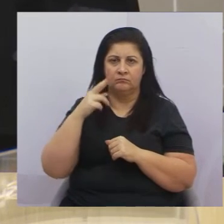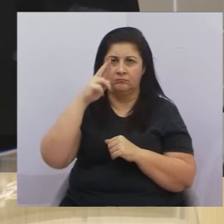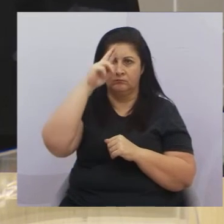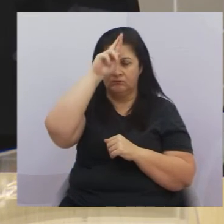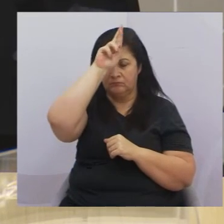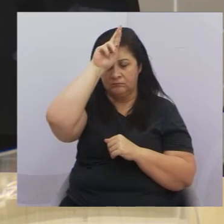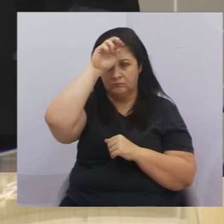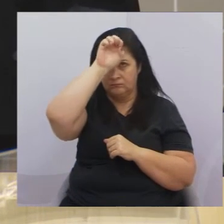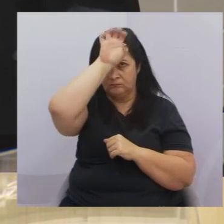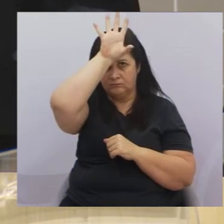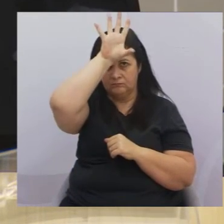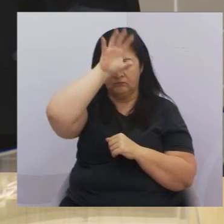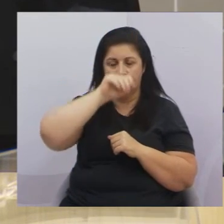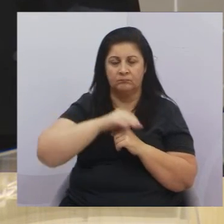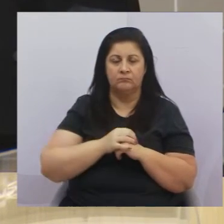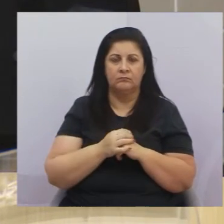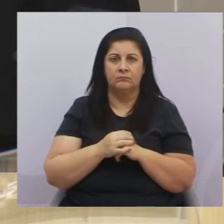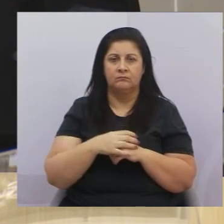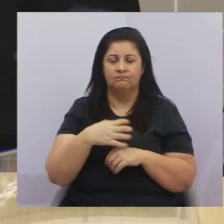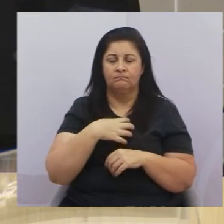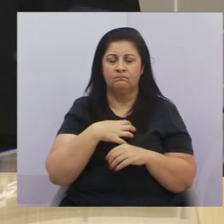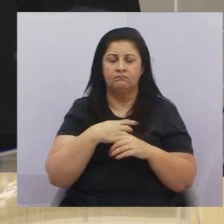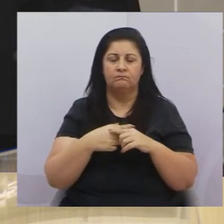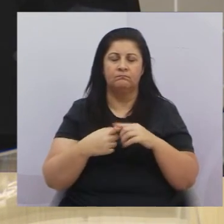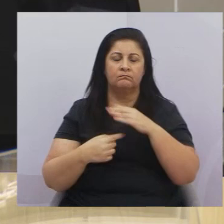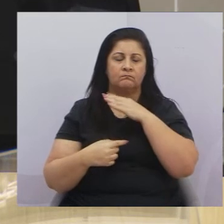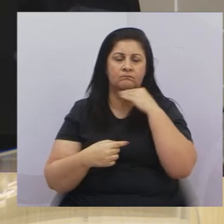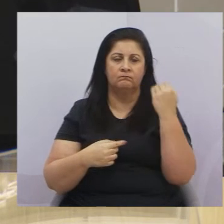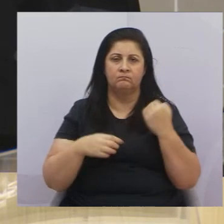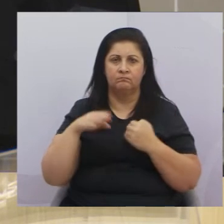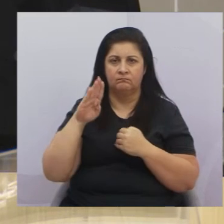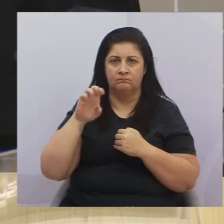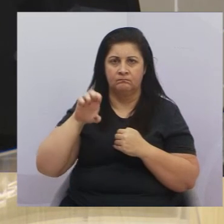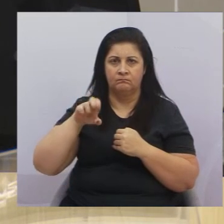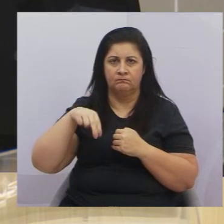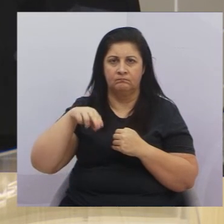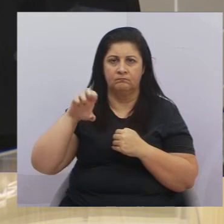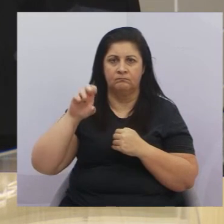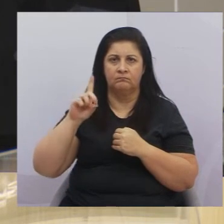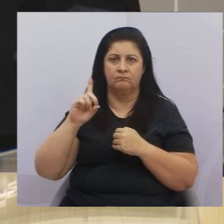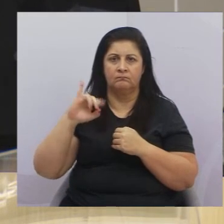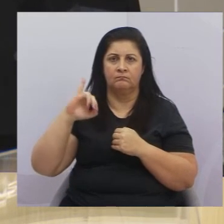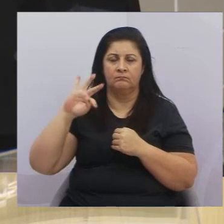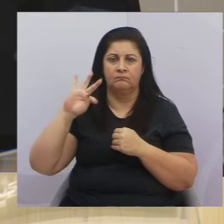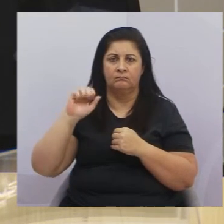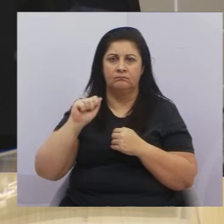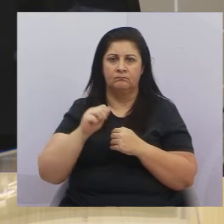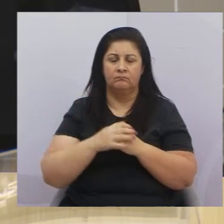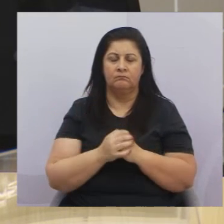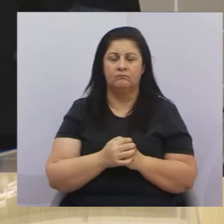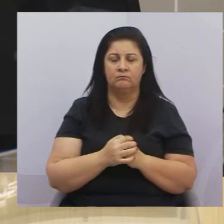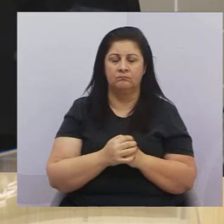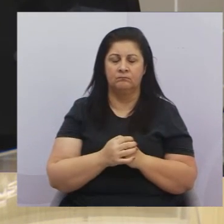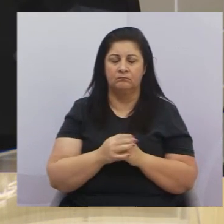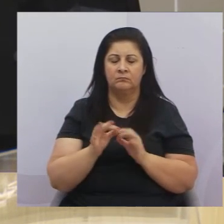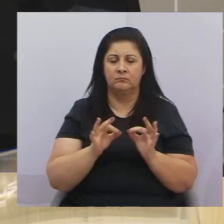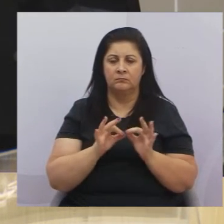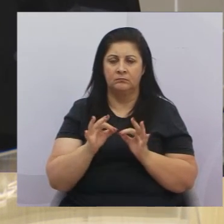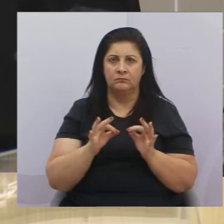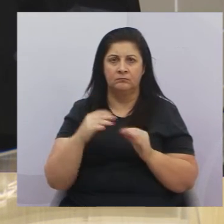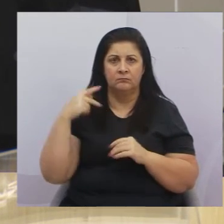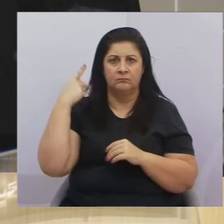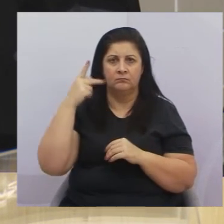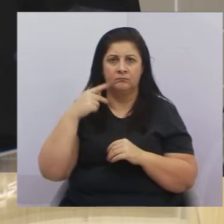Salomão. Voto de pesar pelo falecimento de Benedita Costa Matias de Oliveira. Voto formulado